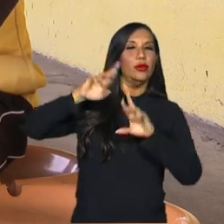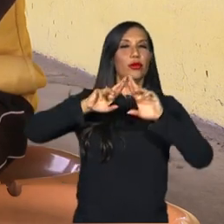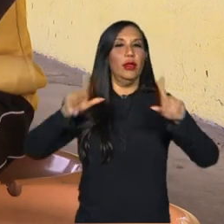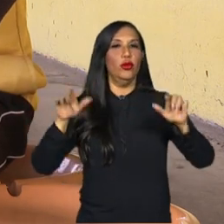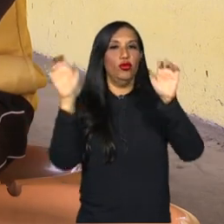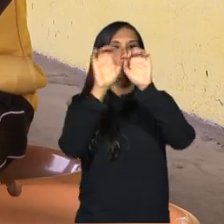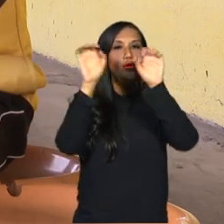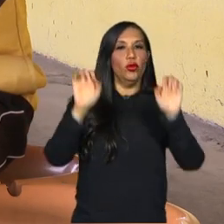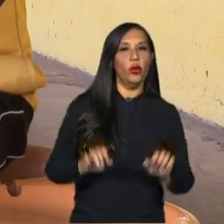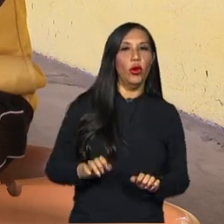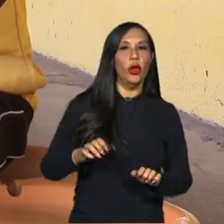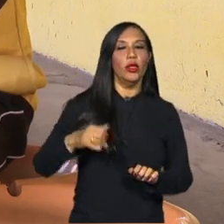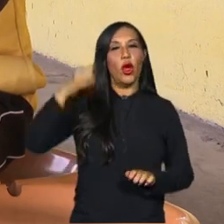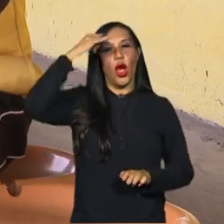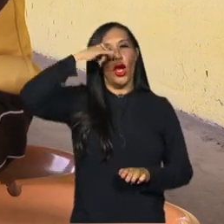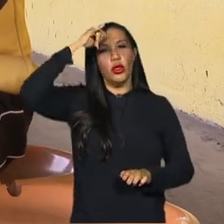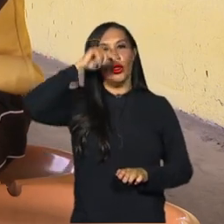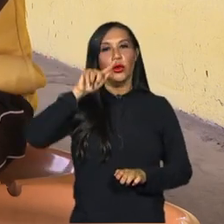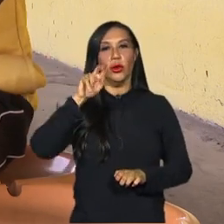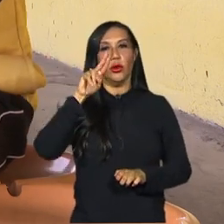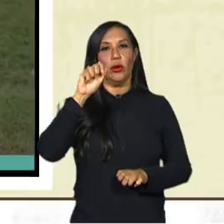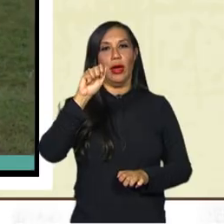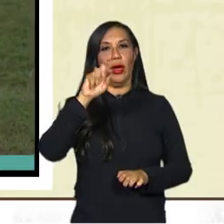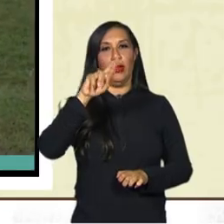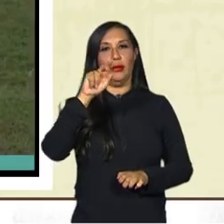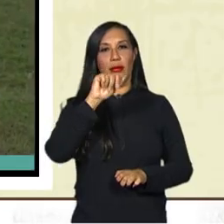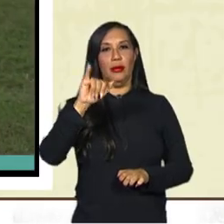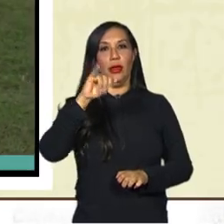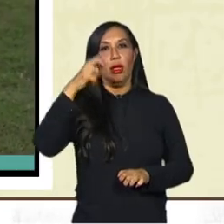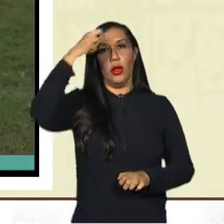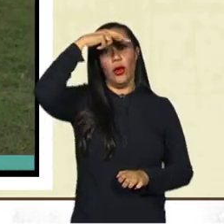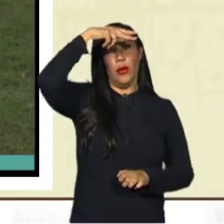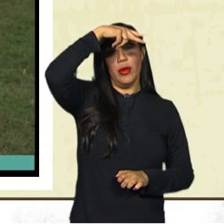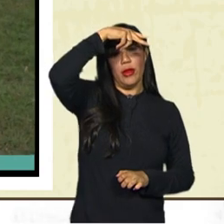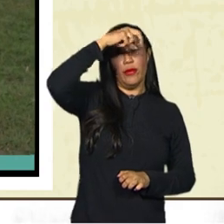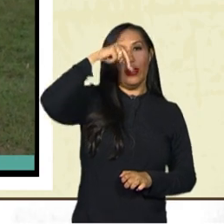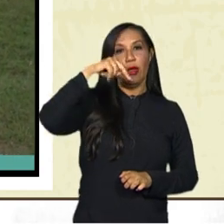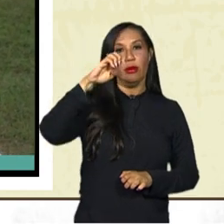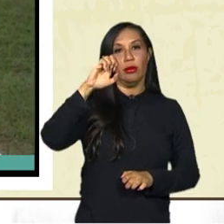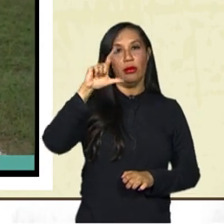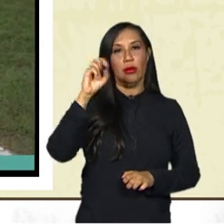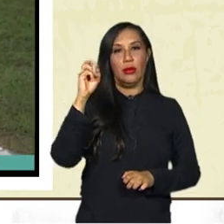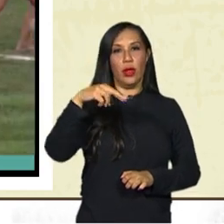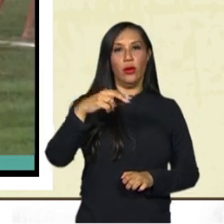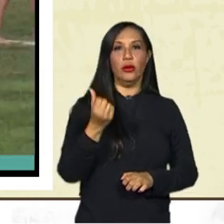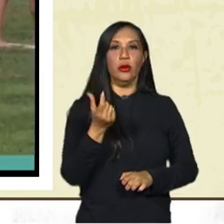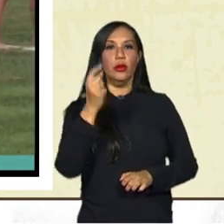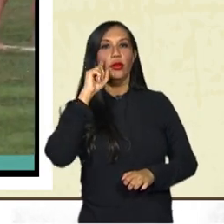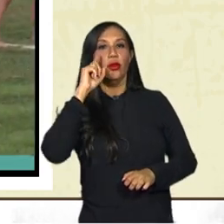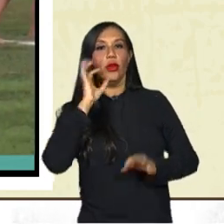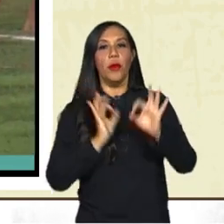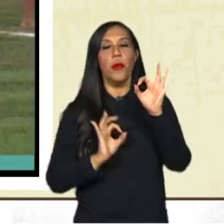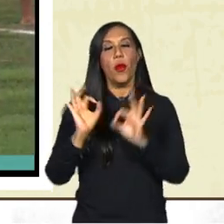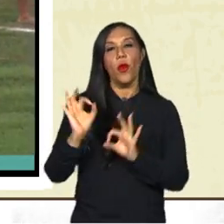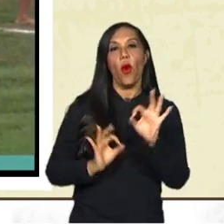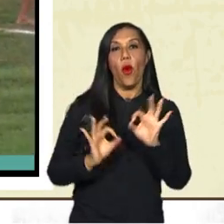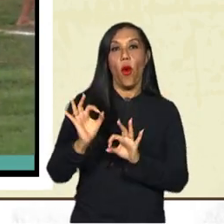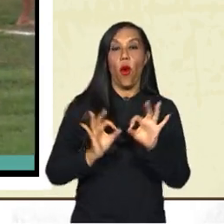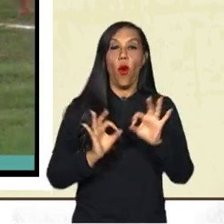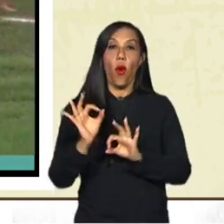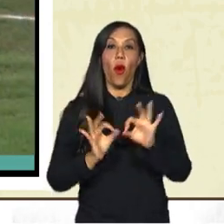estrutura, de um antigo estádio Guarani, e o prefeito Nelson Santos Gonçalves, em 60 dias, ele montou